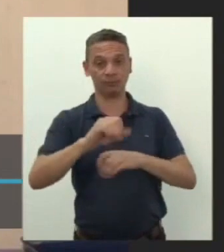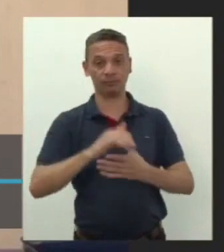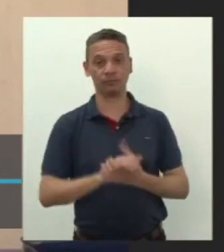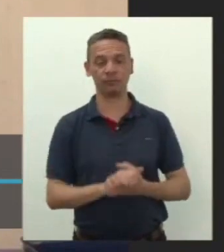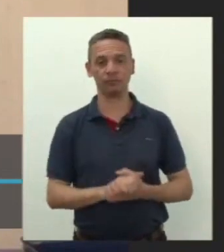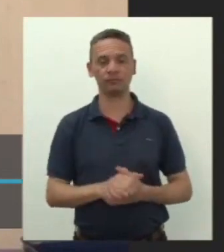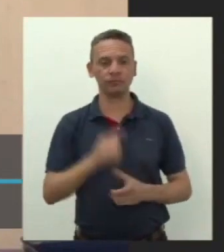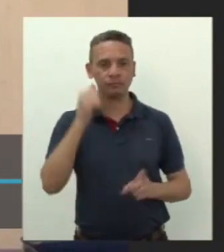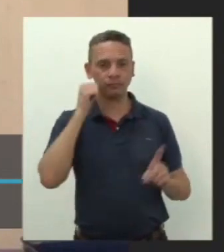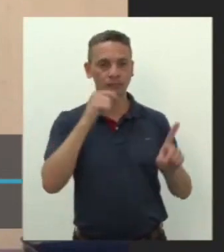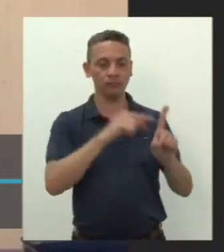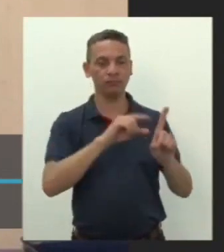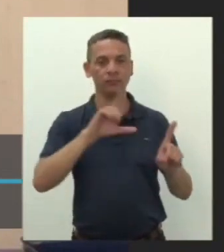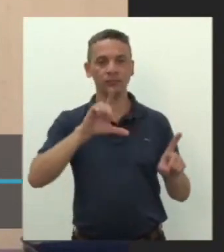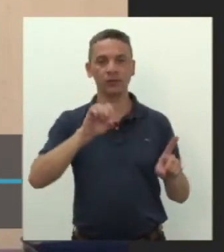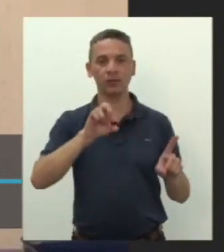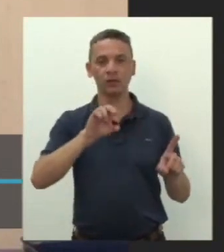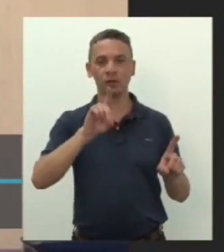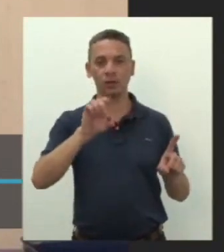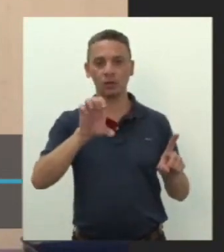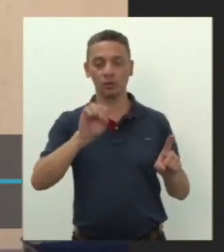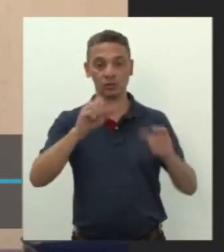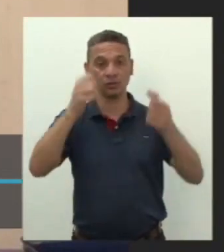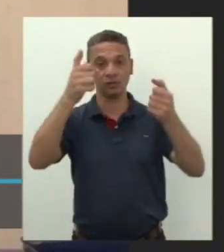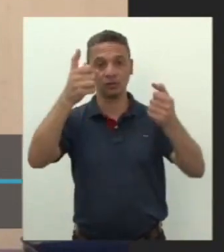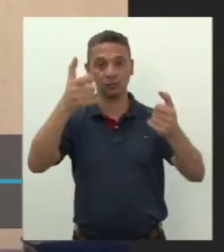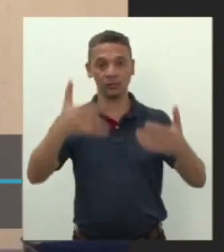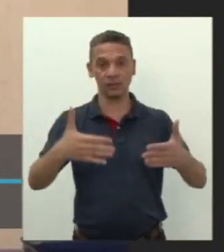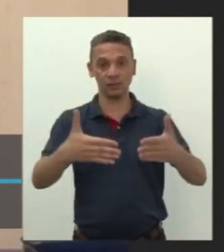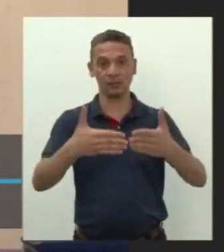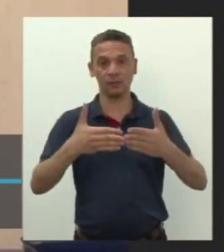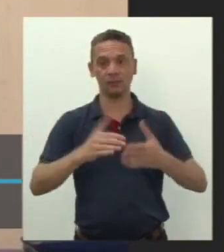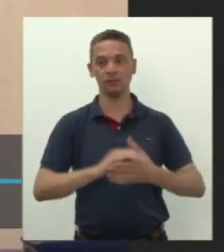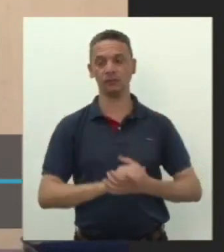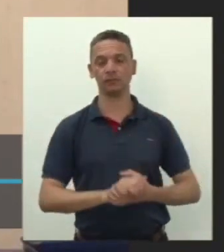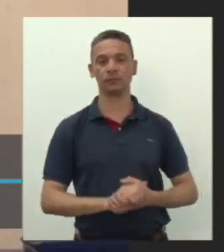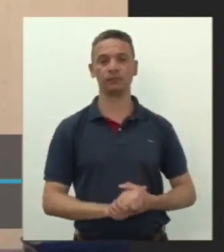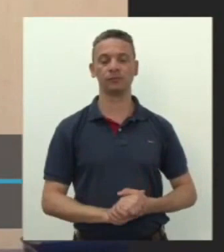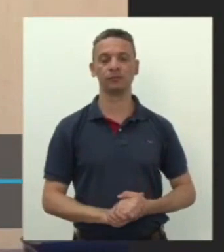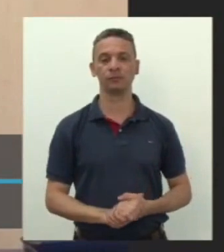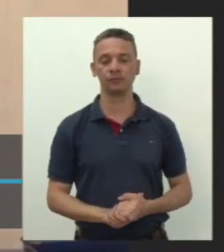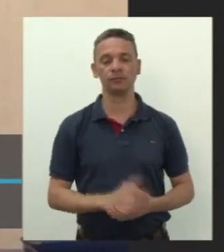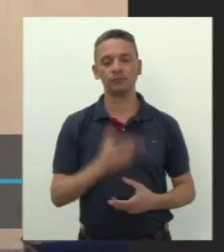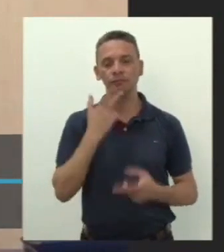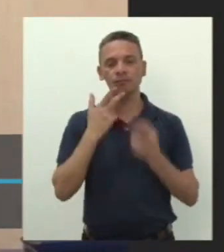Lourdes, pode comentar conosco as contribuições dos professores, de como que eles